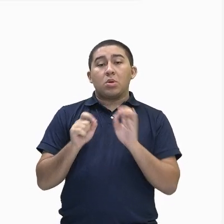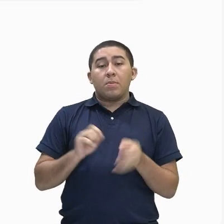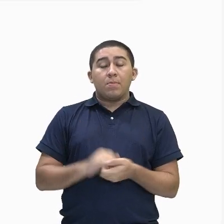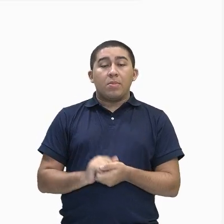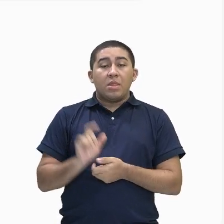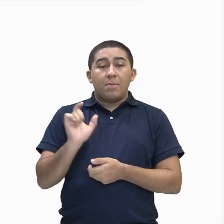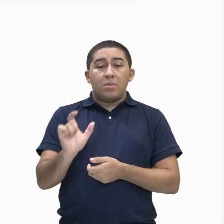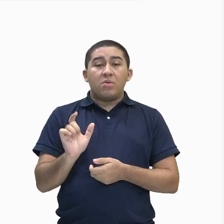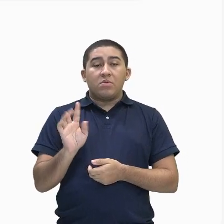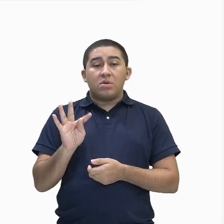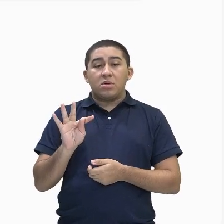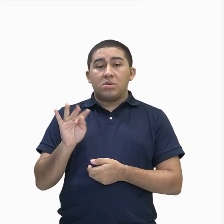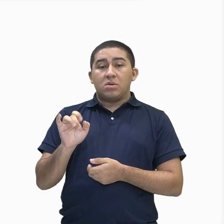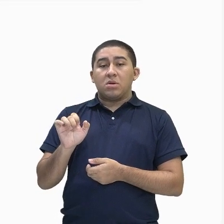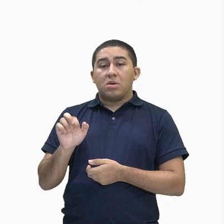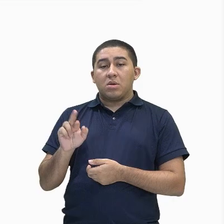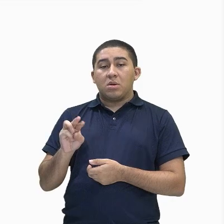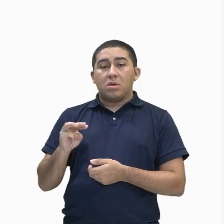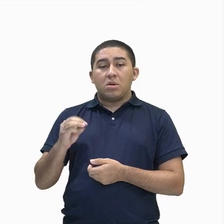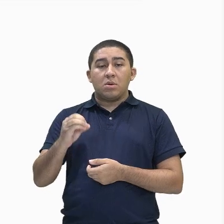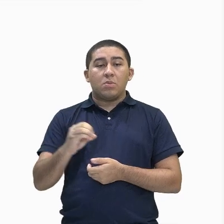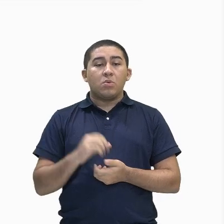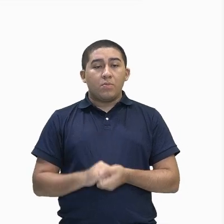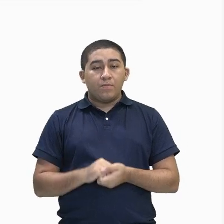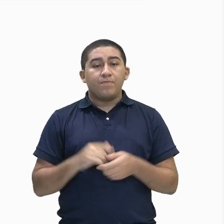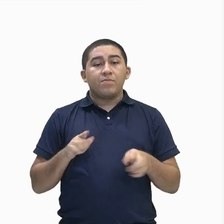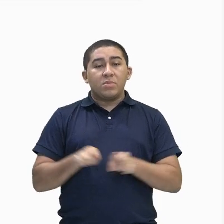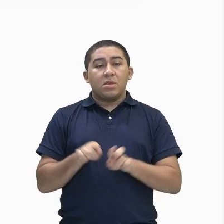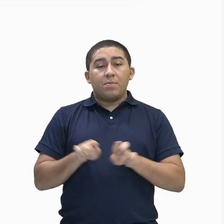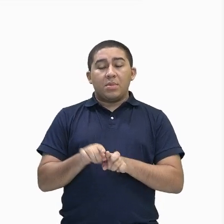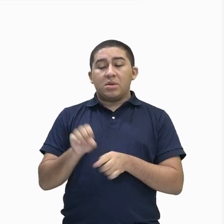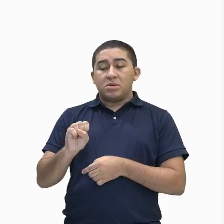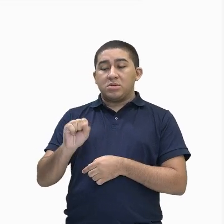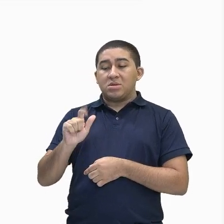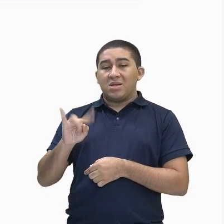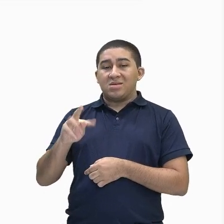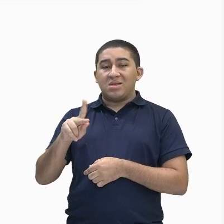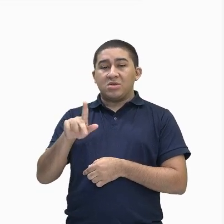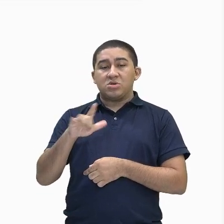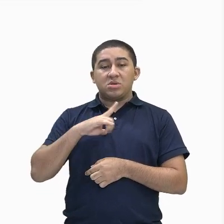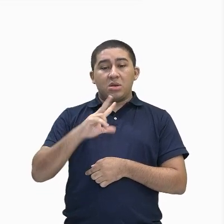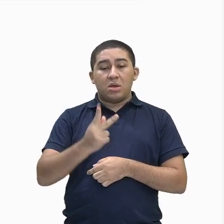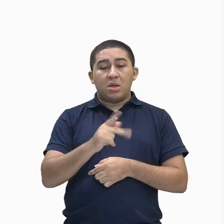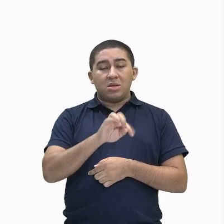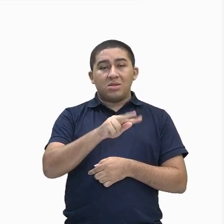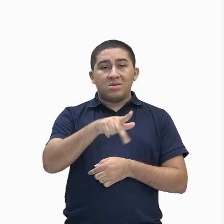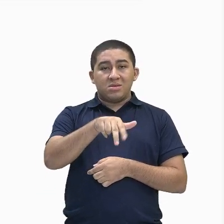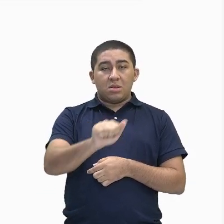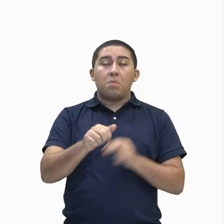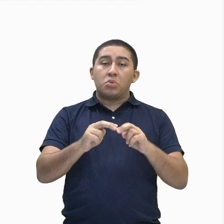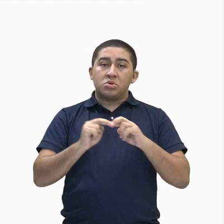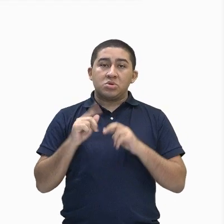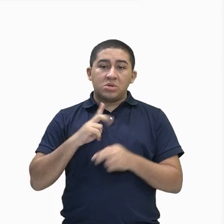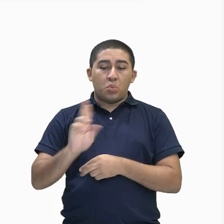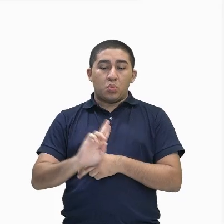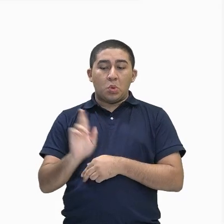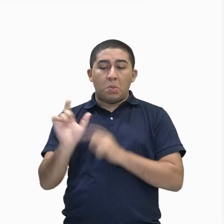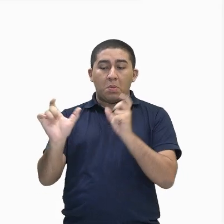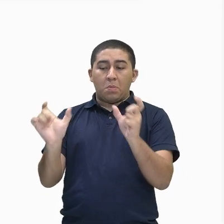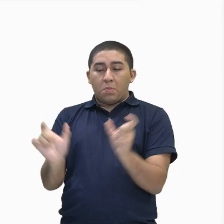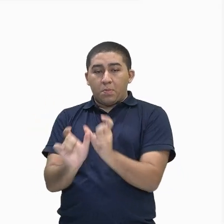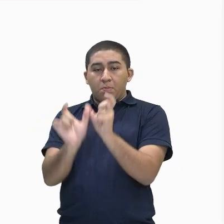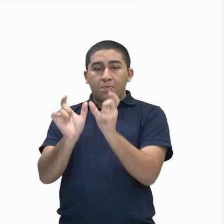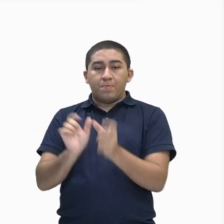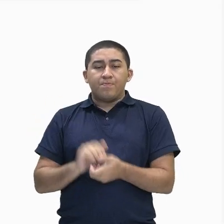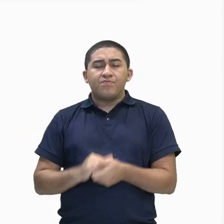termo, e salinidade, que está relacionada ao termo alina. Daí o nome correntes termoalinas. Como é que